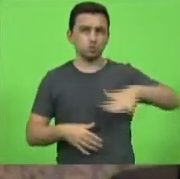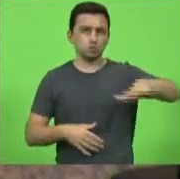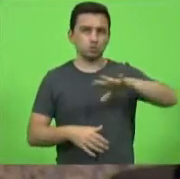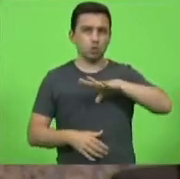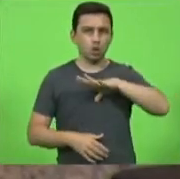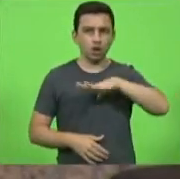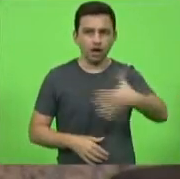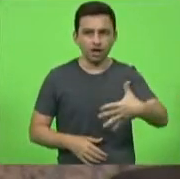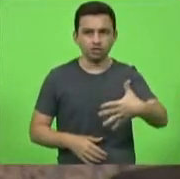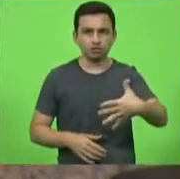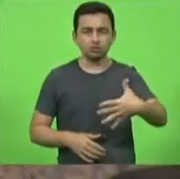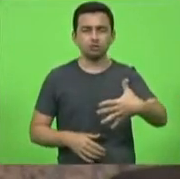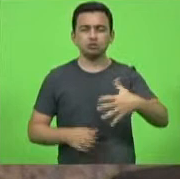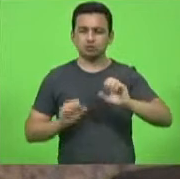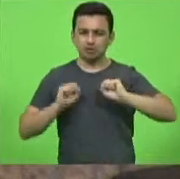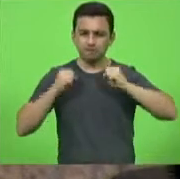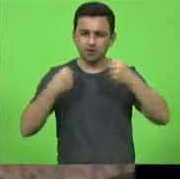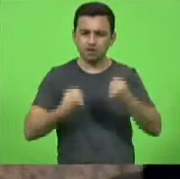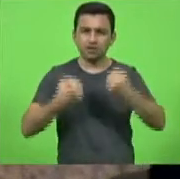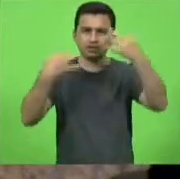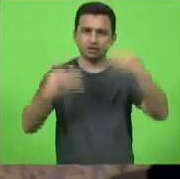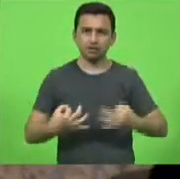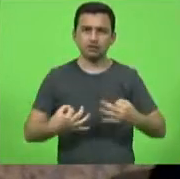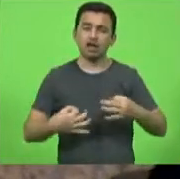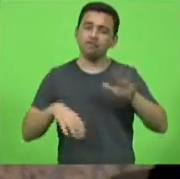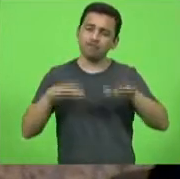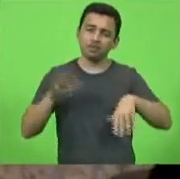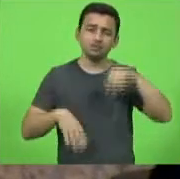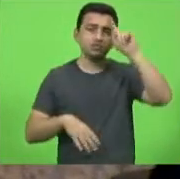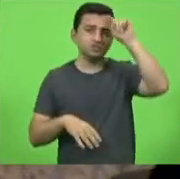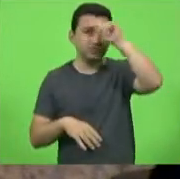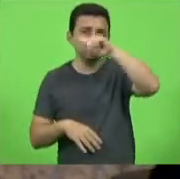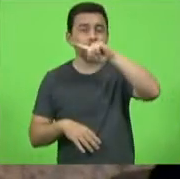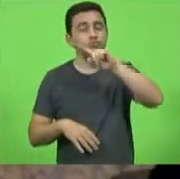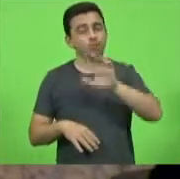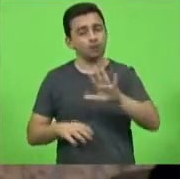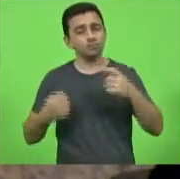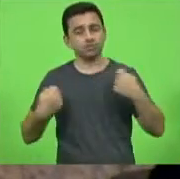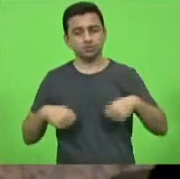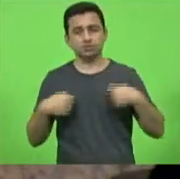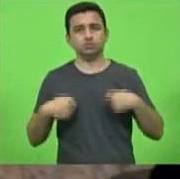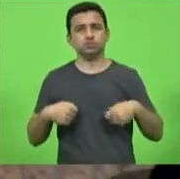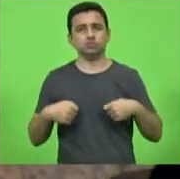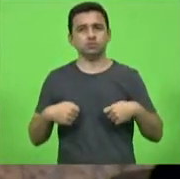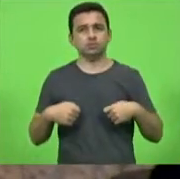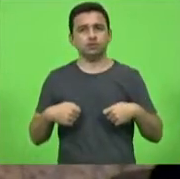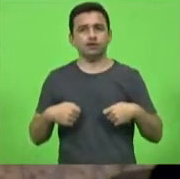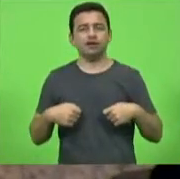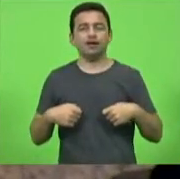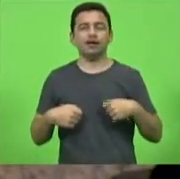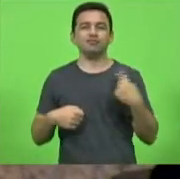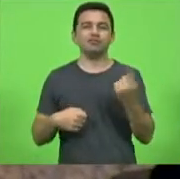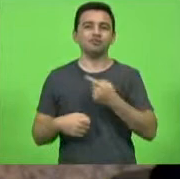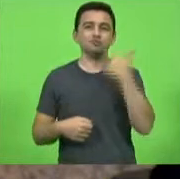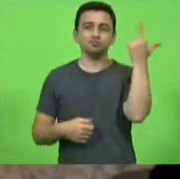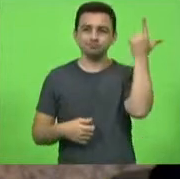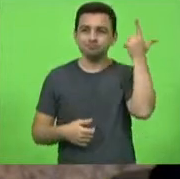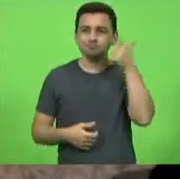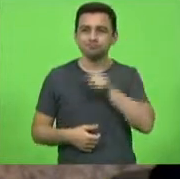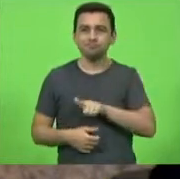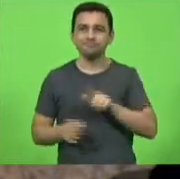de defender o que é correto, mesmo quando o momento é difícil. Aí sim, né, a gente pode, talvez,